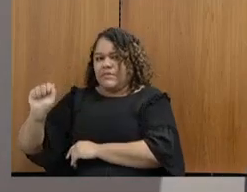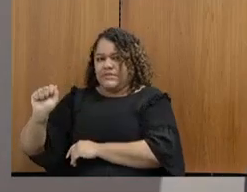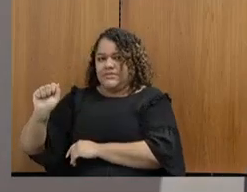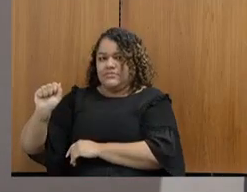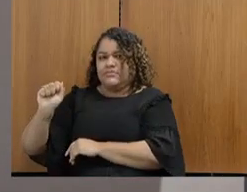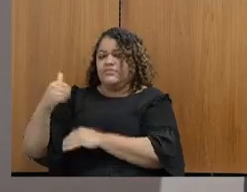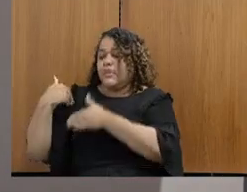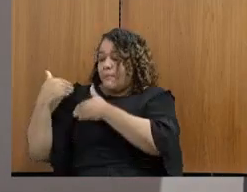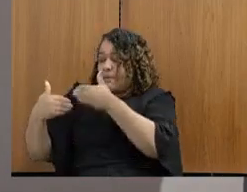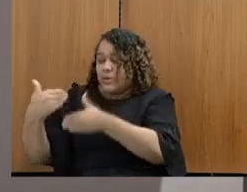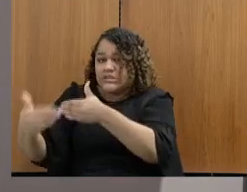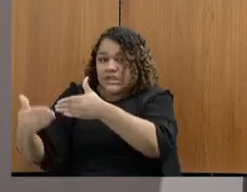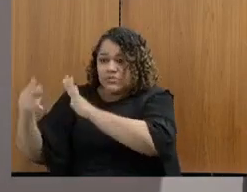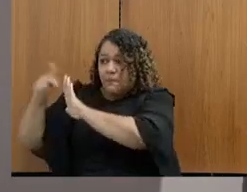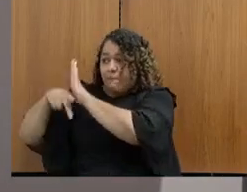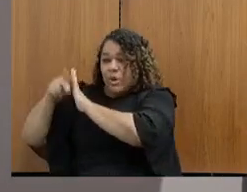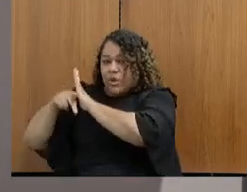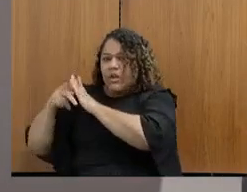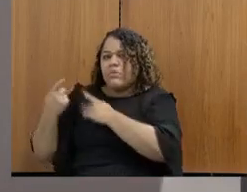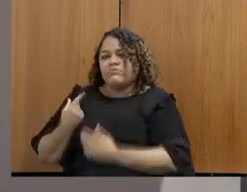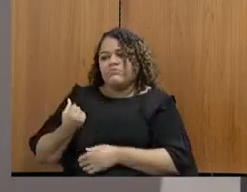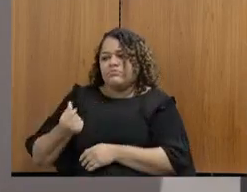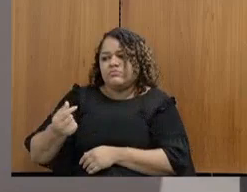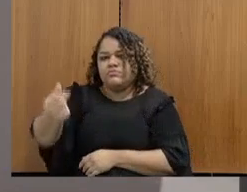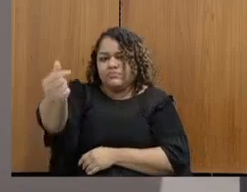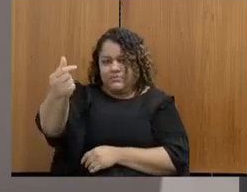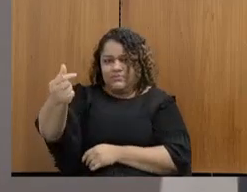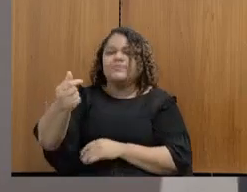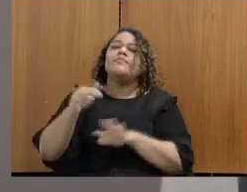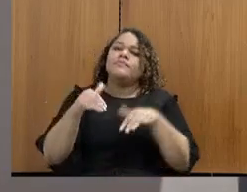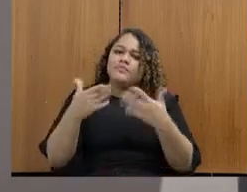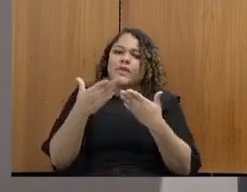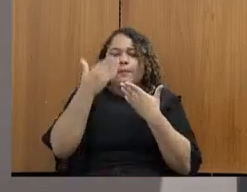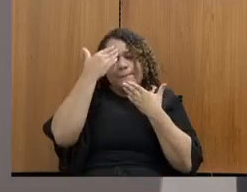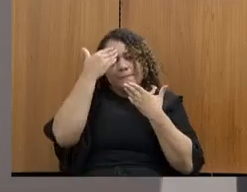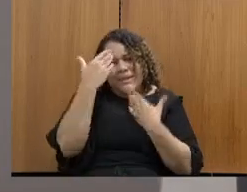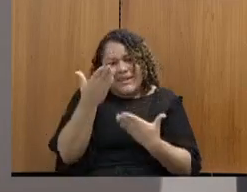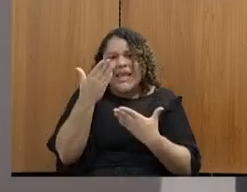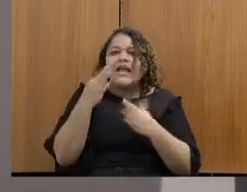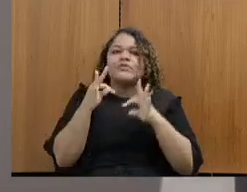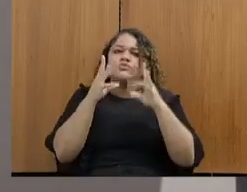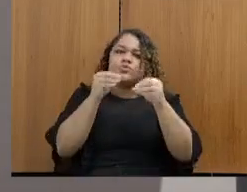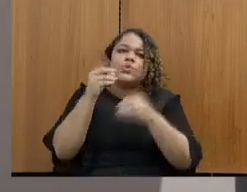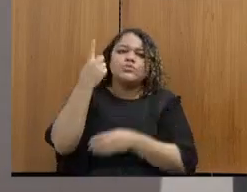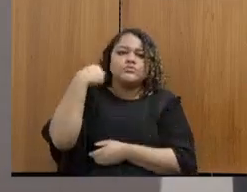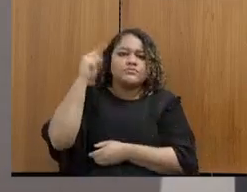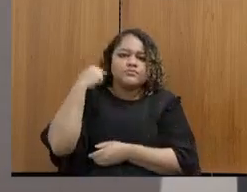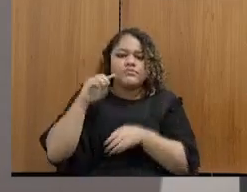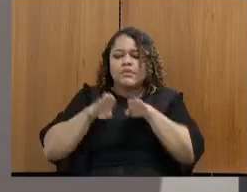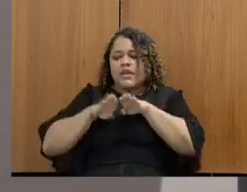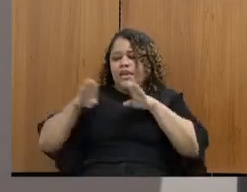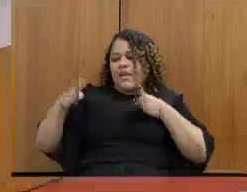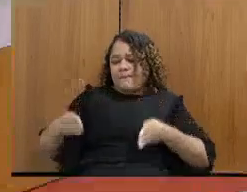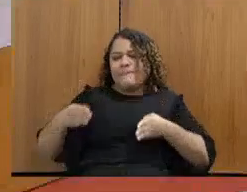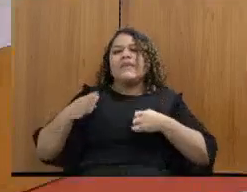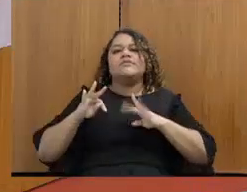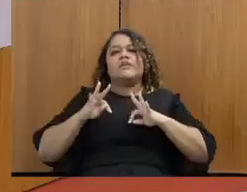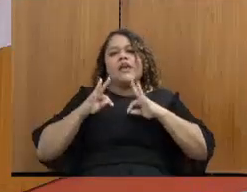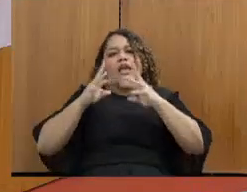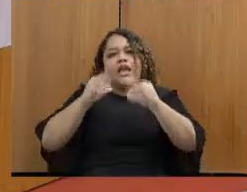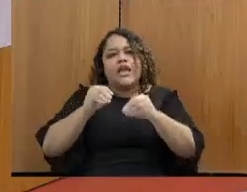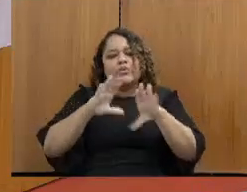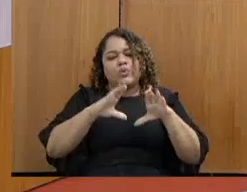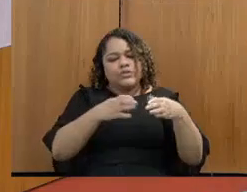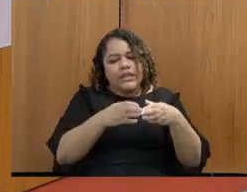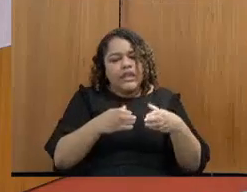contínuos para instituição Então gostaria de agradecer aqui né os senhores parlamentares a mesa é a todo a toda a nossa